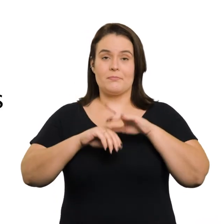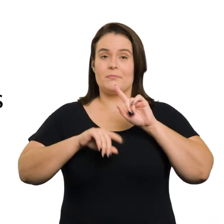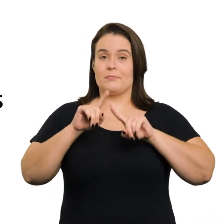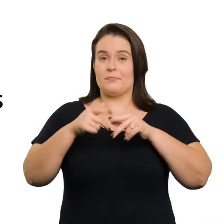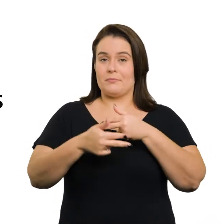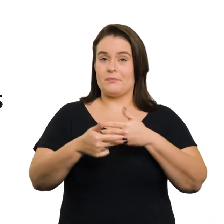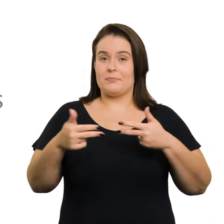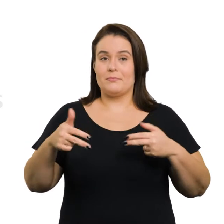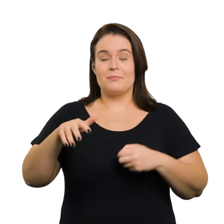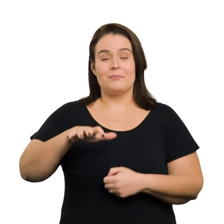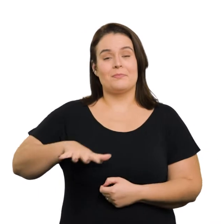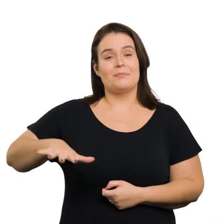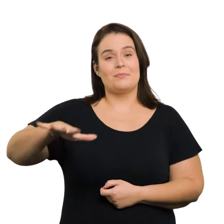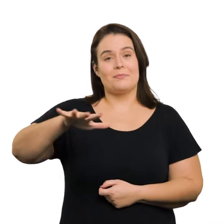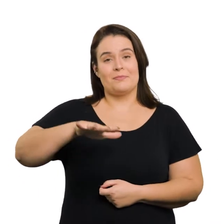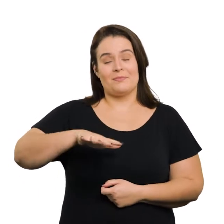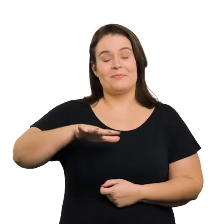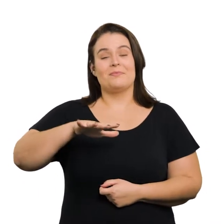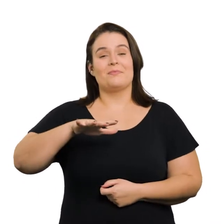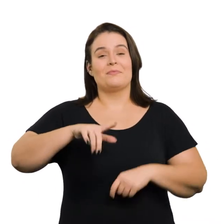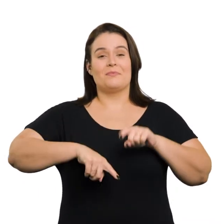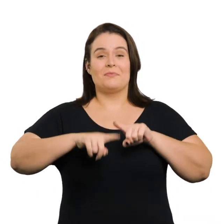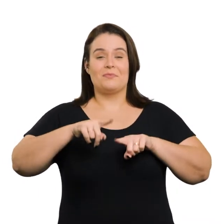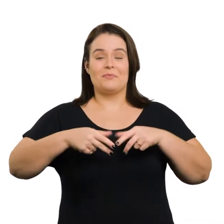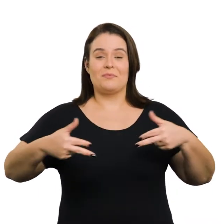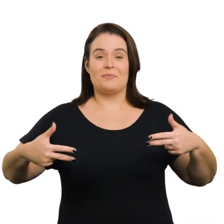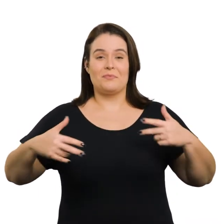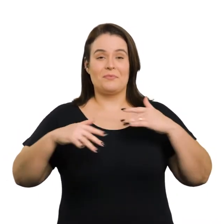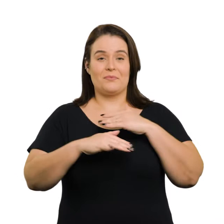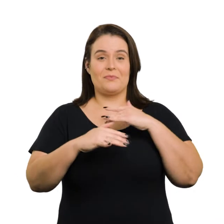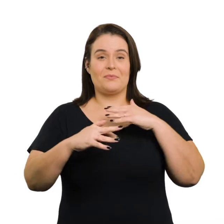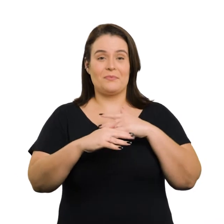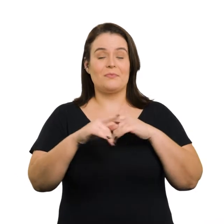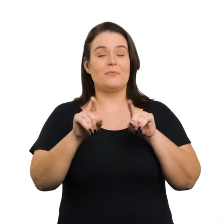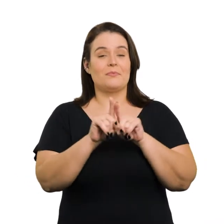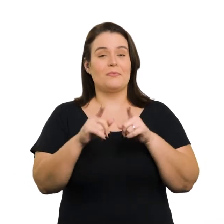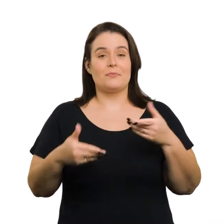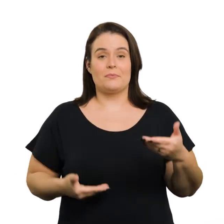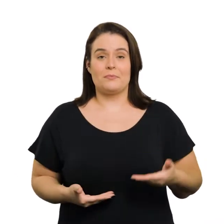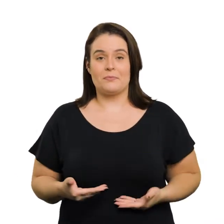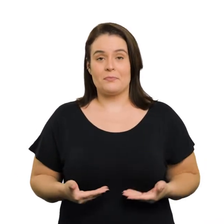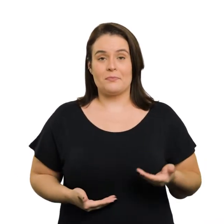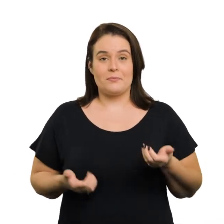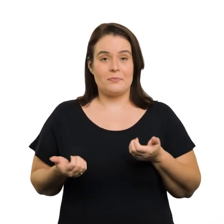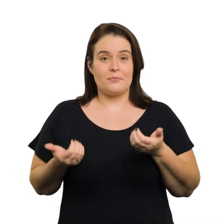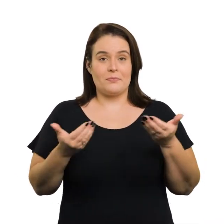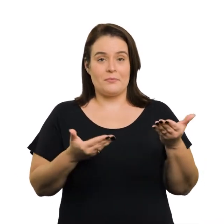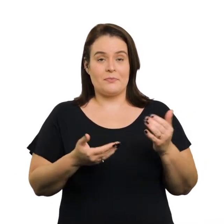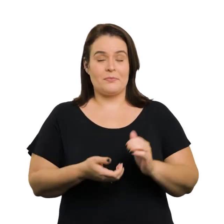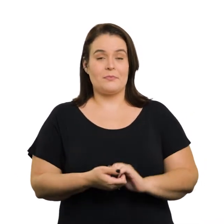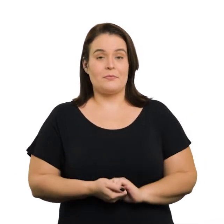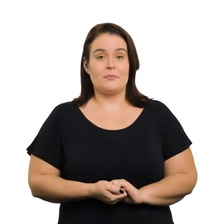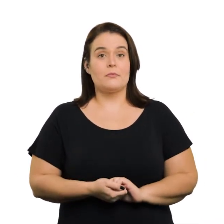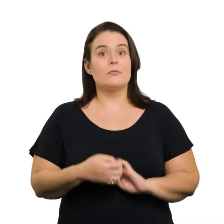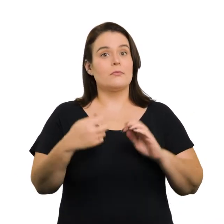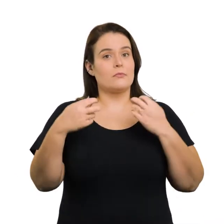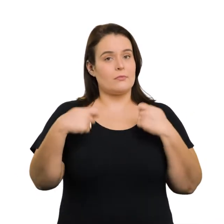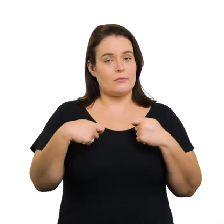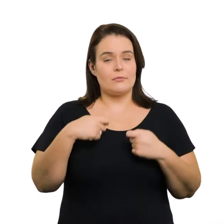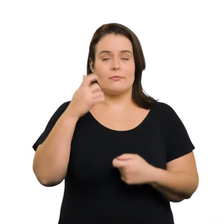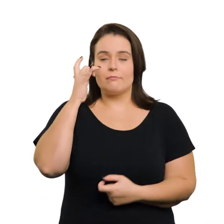nas edificações, no mobiliário, nos espaços, nos equipamentos urbanos e nos serviços